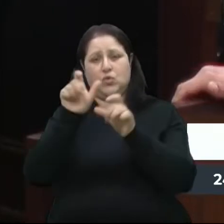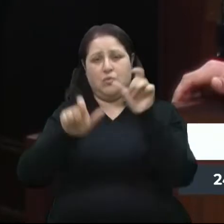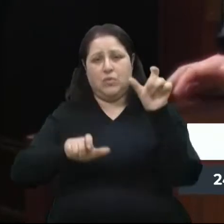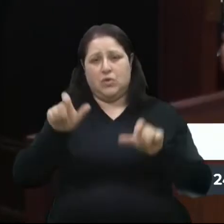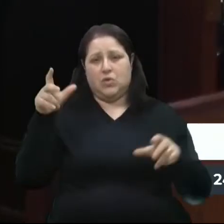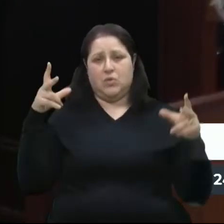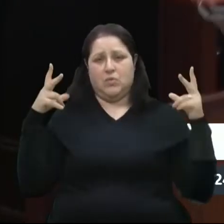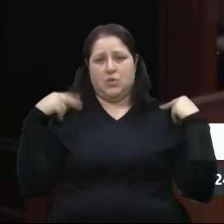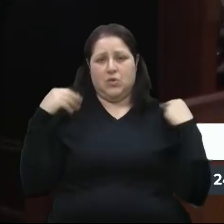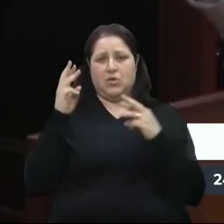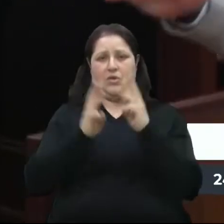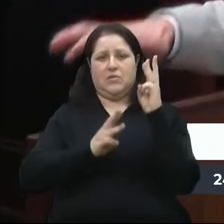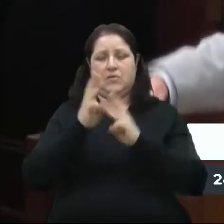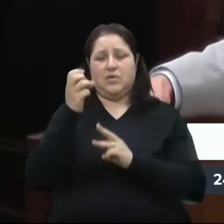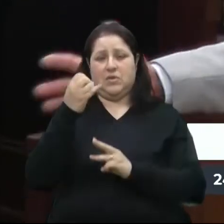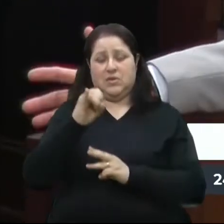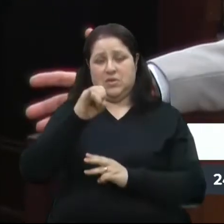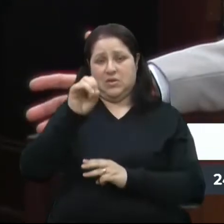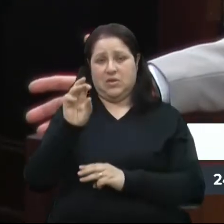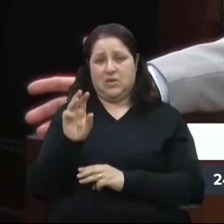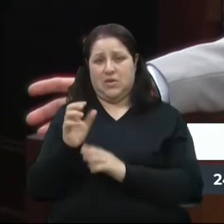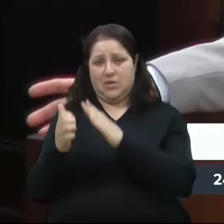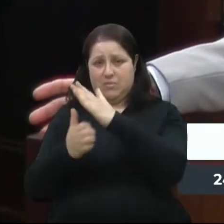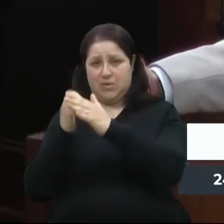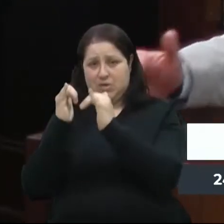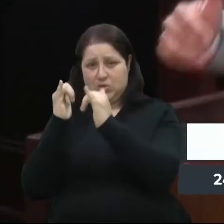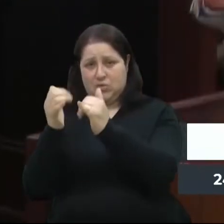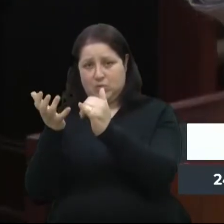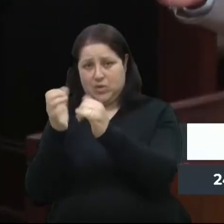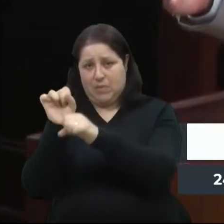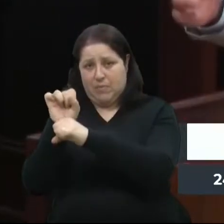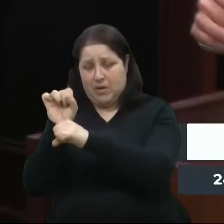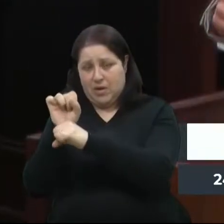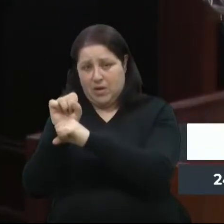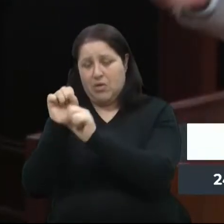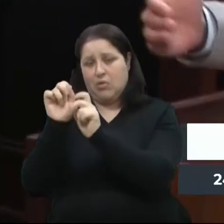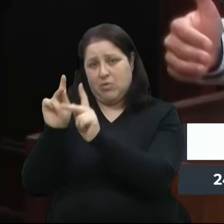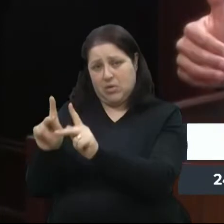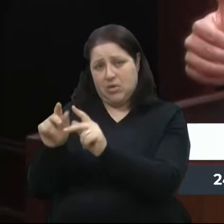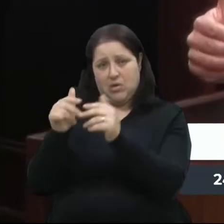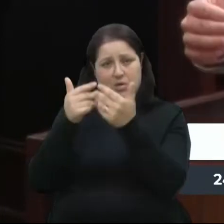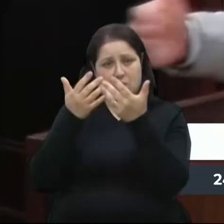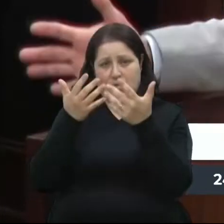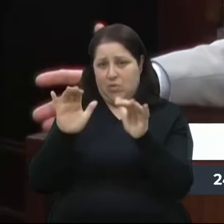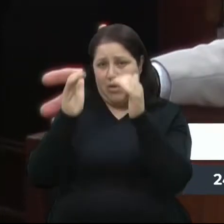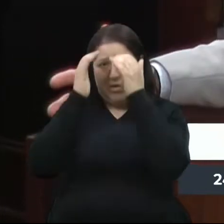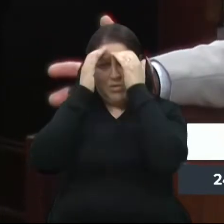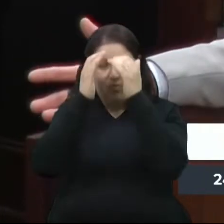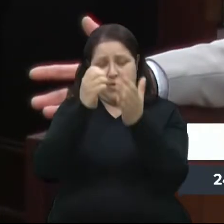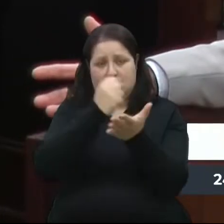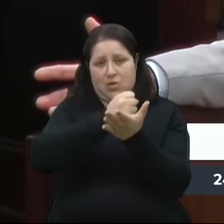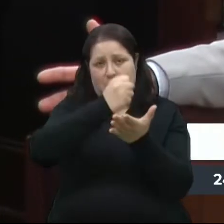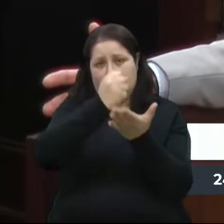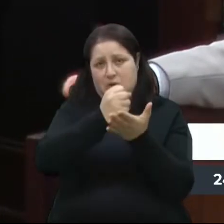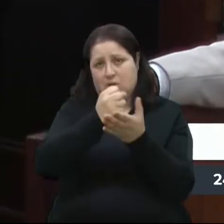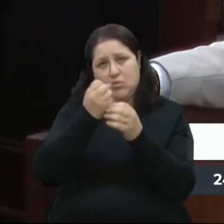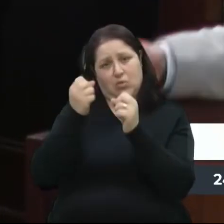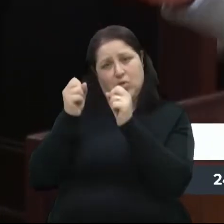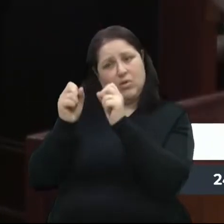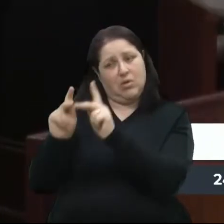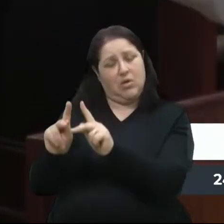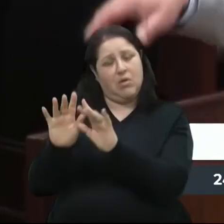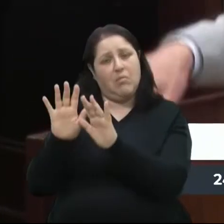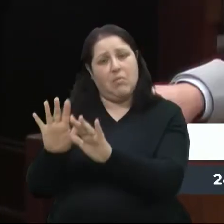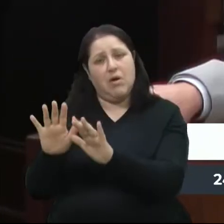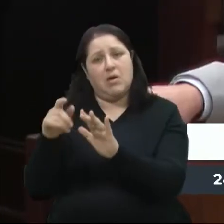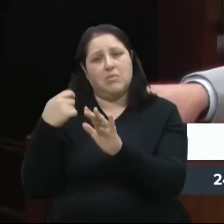necessário, se avisar que quer ficar parada, que pare. Quer descumprir o contrato? Cumpra-se, mas